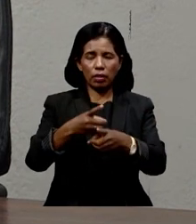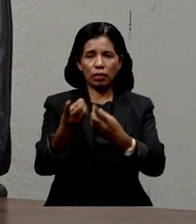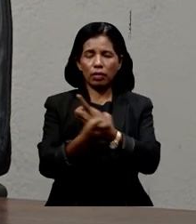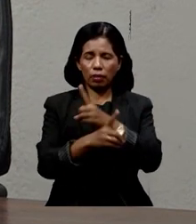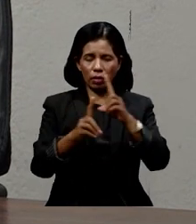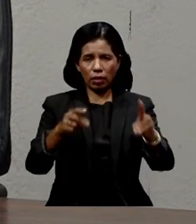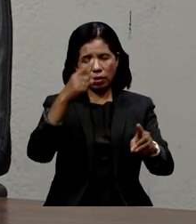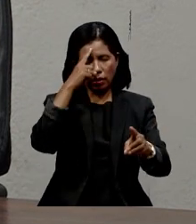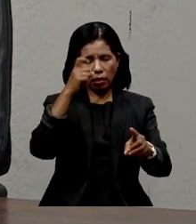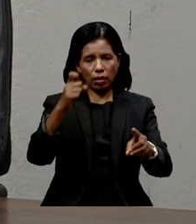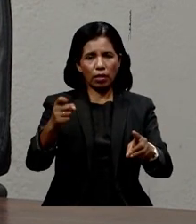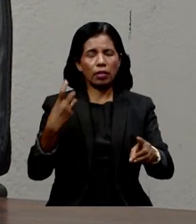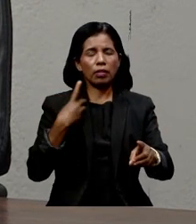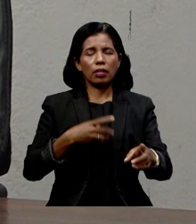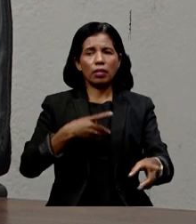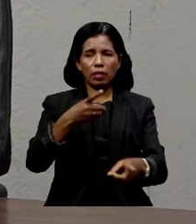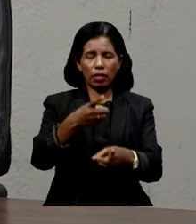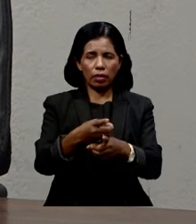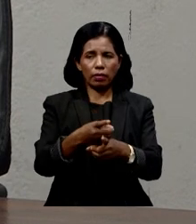direito popular e